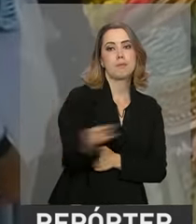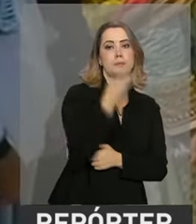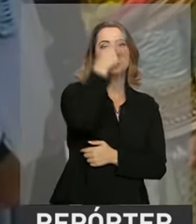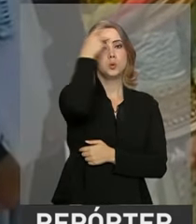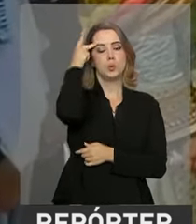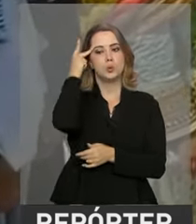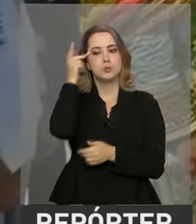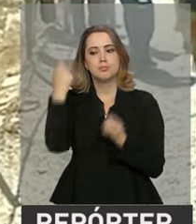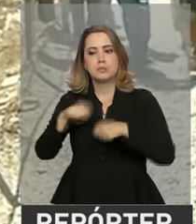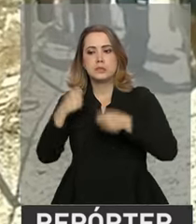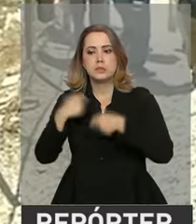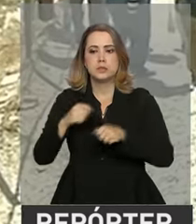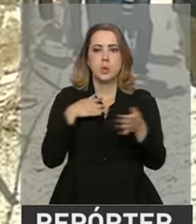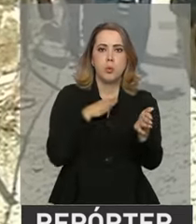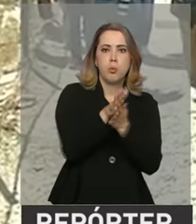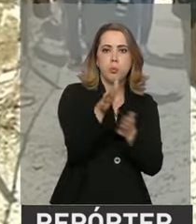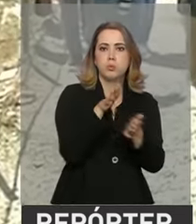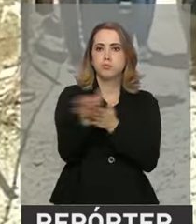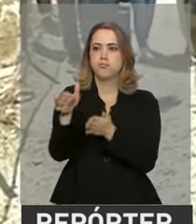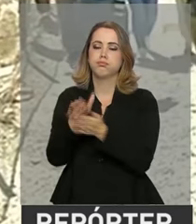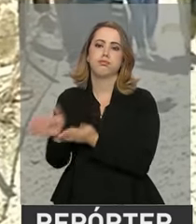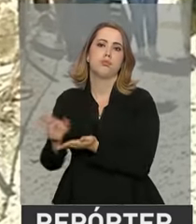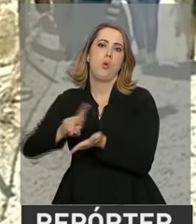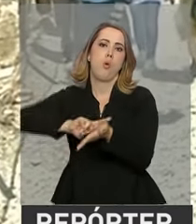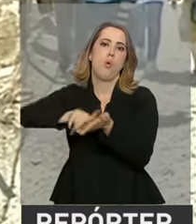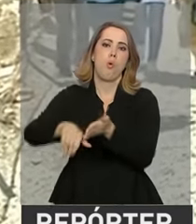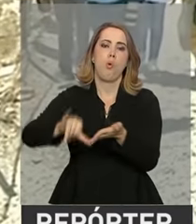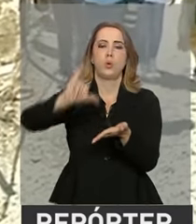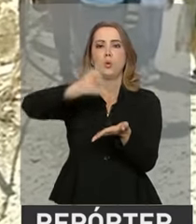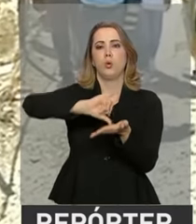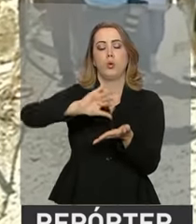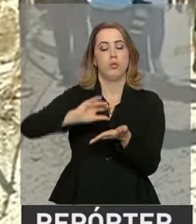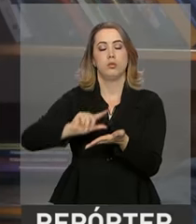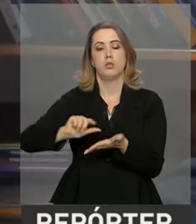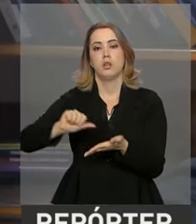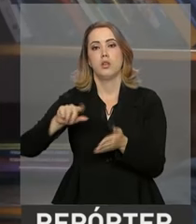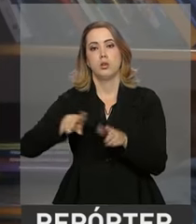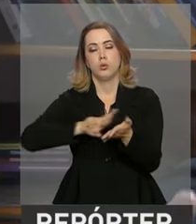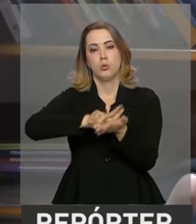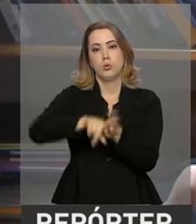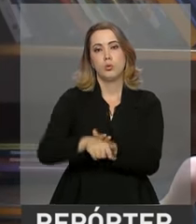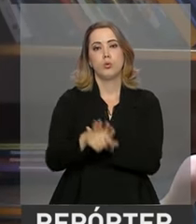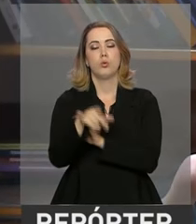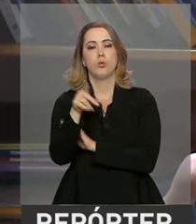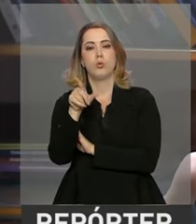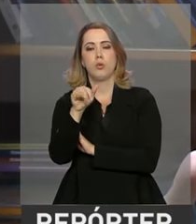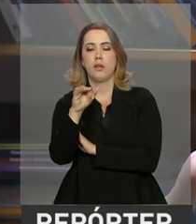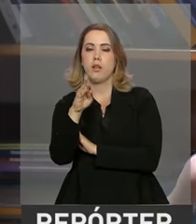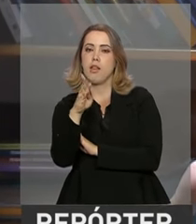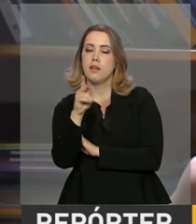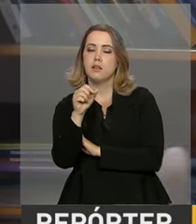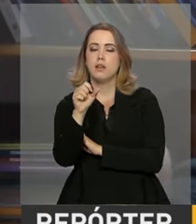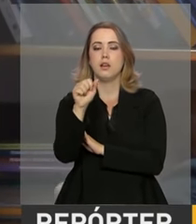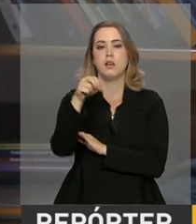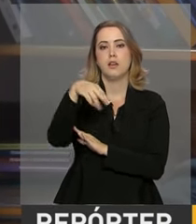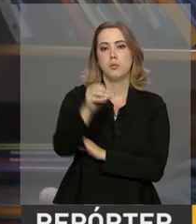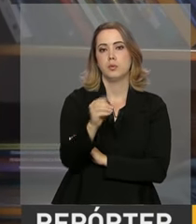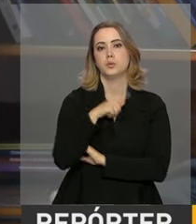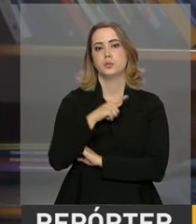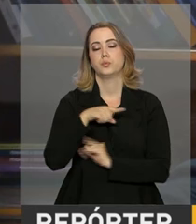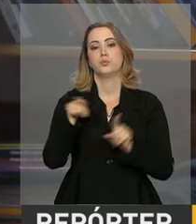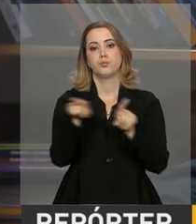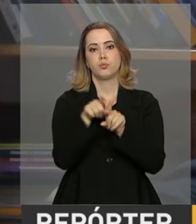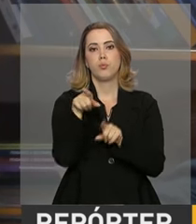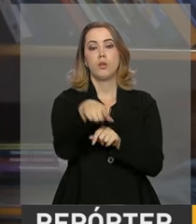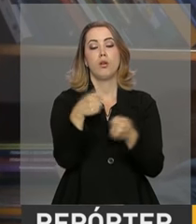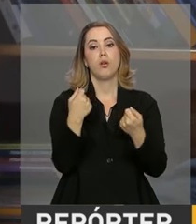sírios para nações como a Turquia e o Líbano, além da União Europeia. O ministério tem uma uma uma questão muito importante